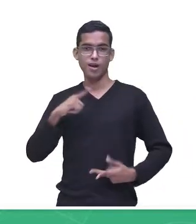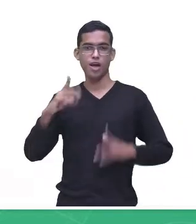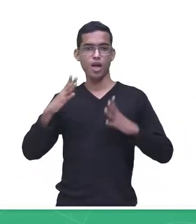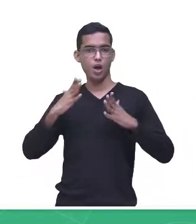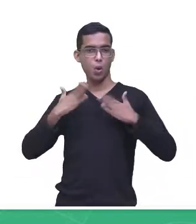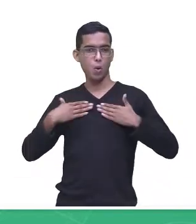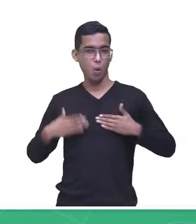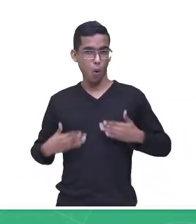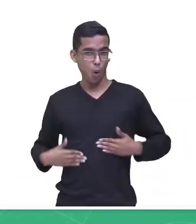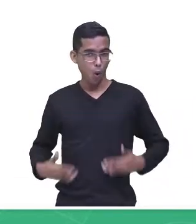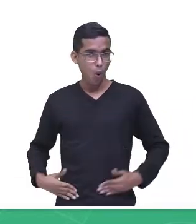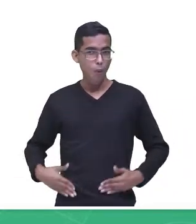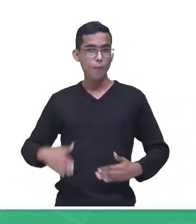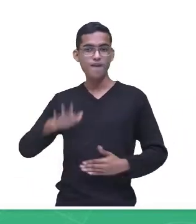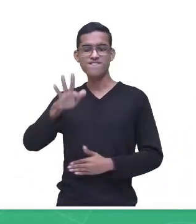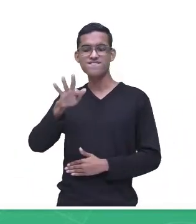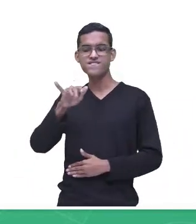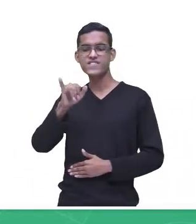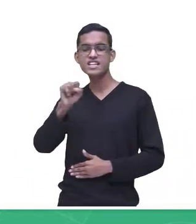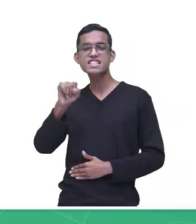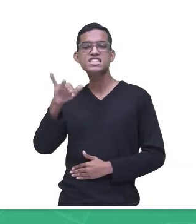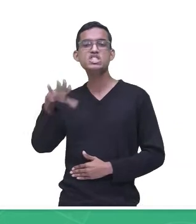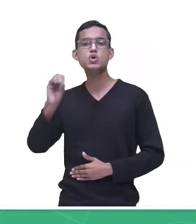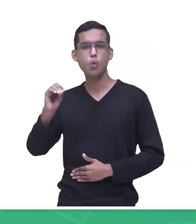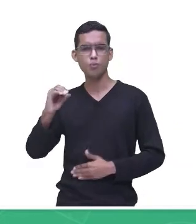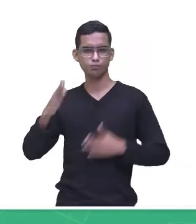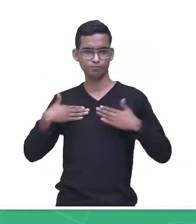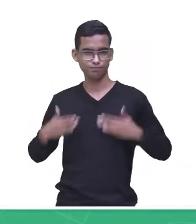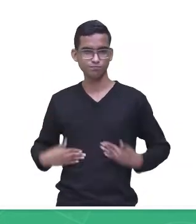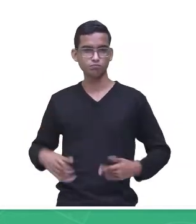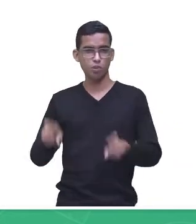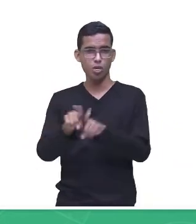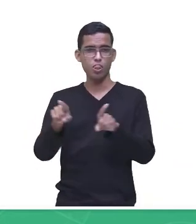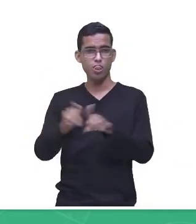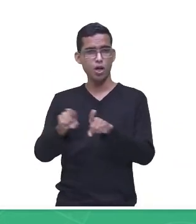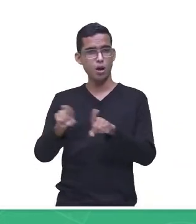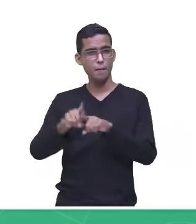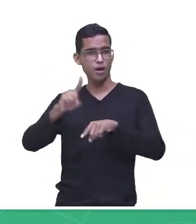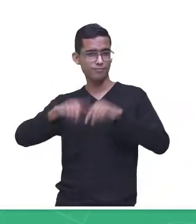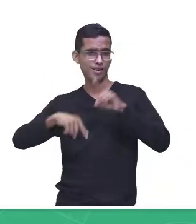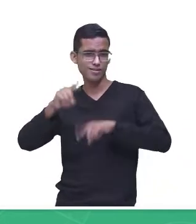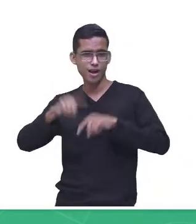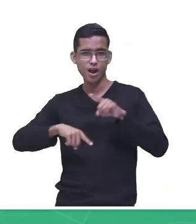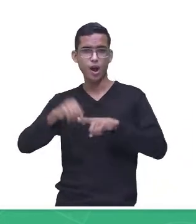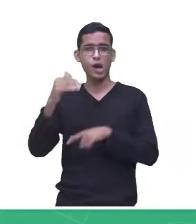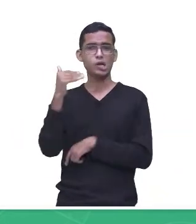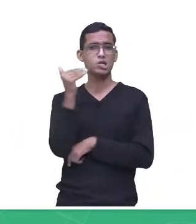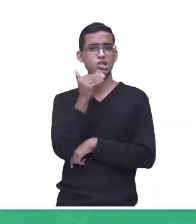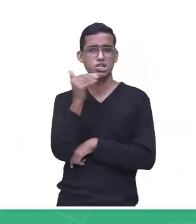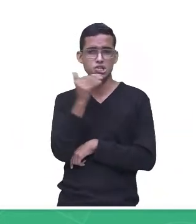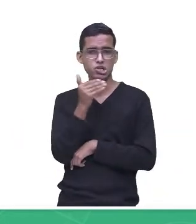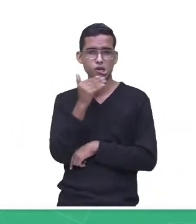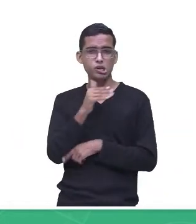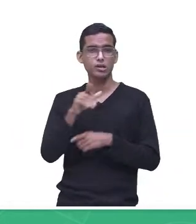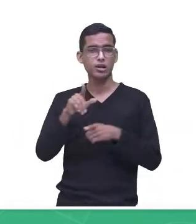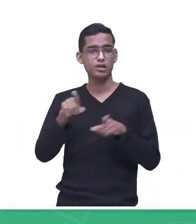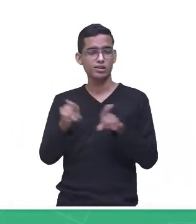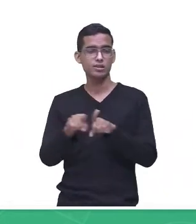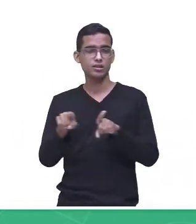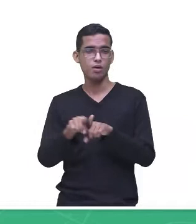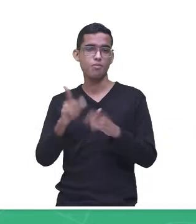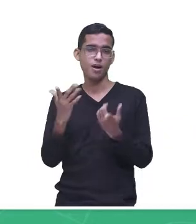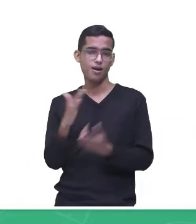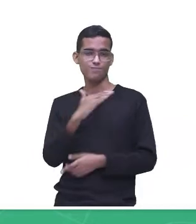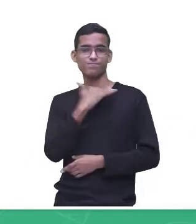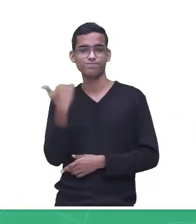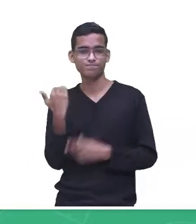físico. Nós temos um corpo físico, material, imperfeito e mortal, mas nós também temos